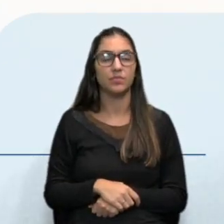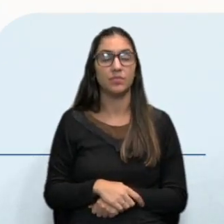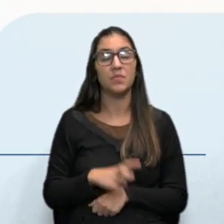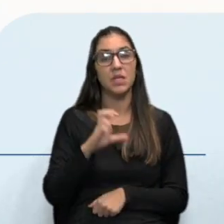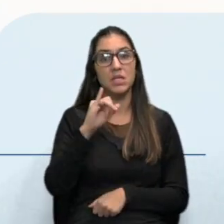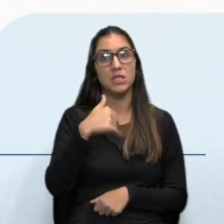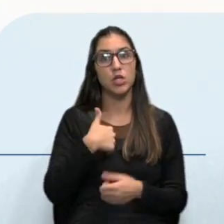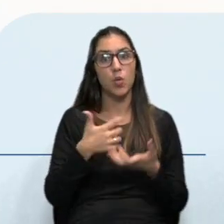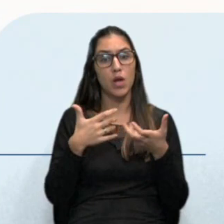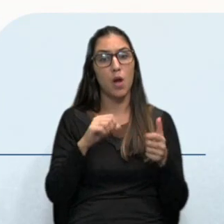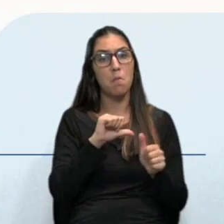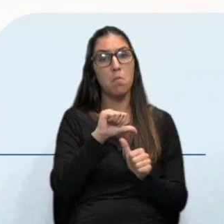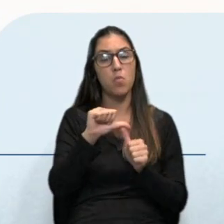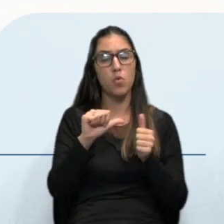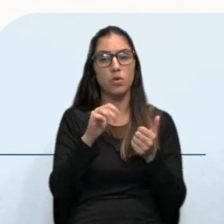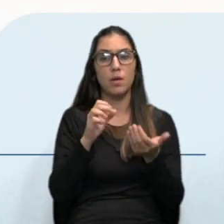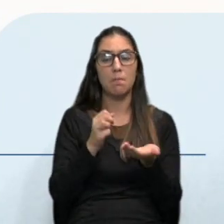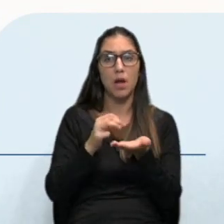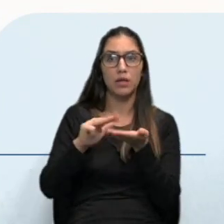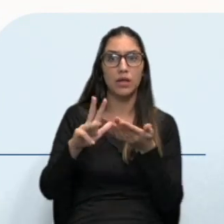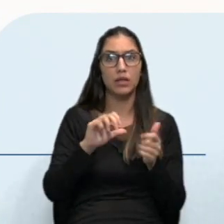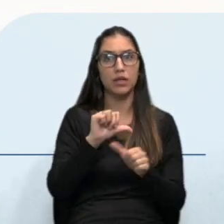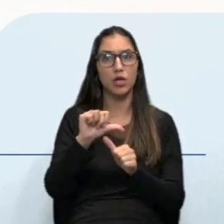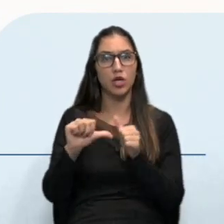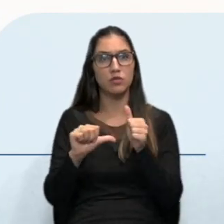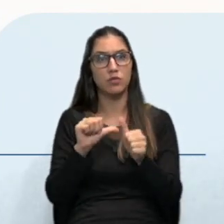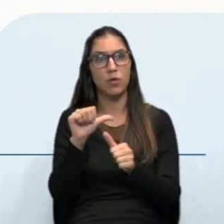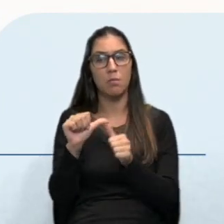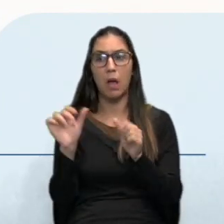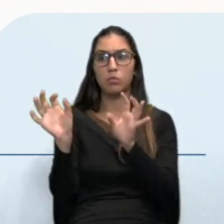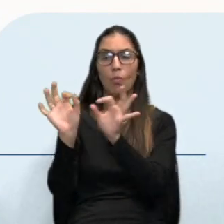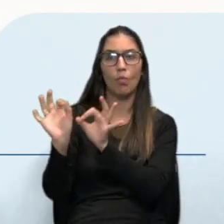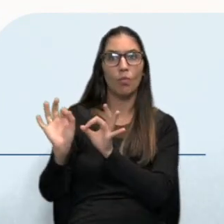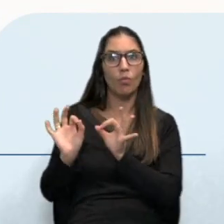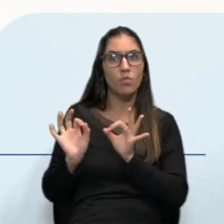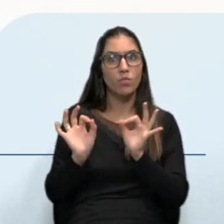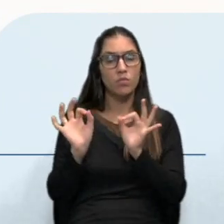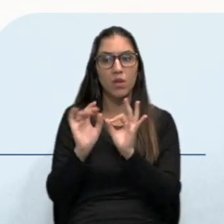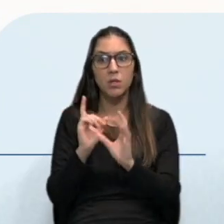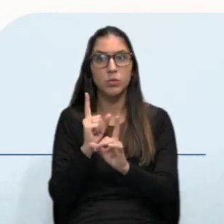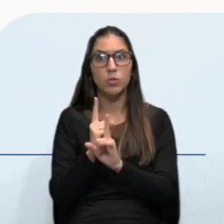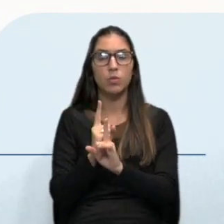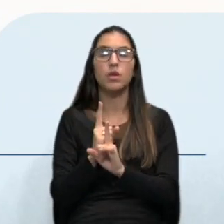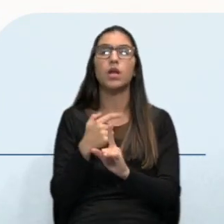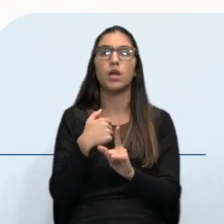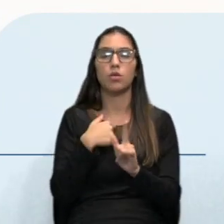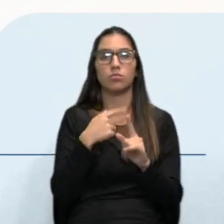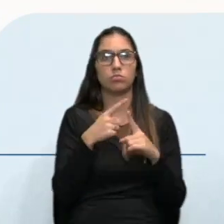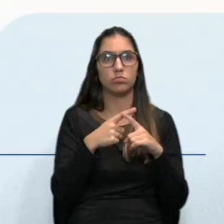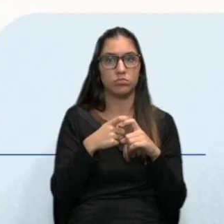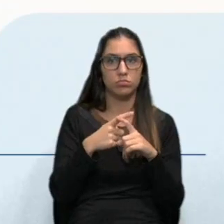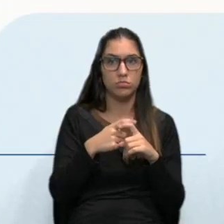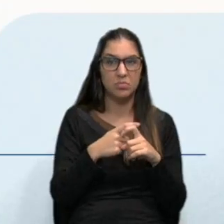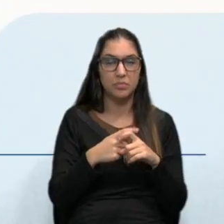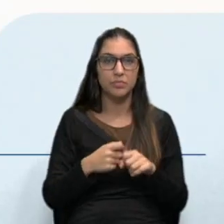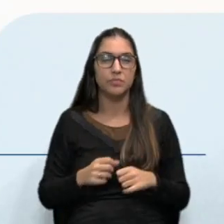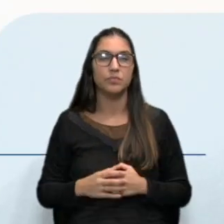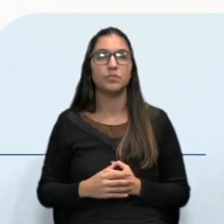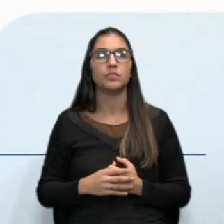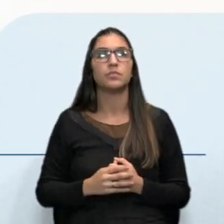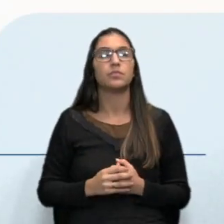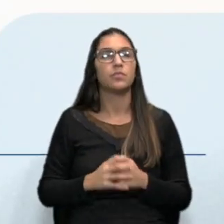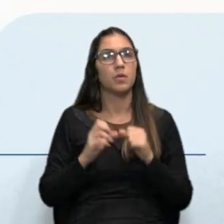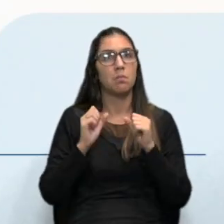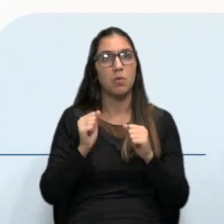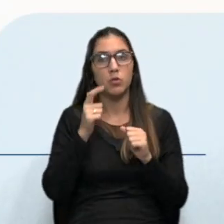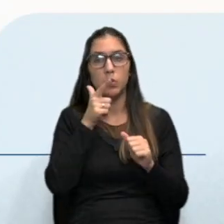Se eu quero mudar a minha mensagem, eu quero transformar a minha mensagem para que ninguém descubra, eu codifico ela. Pode ser